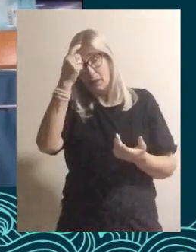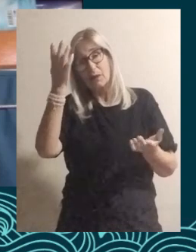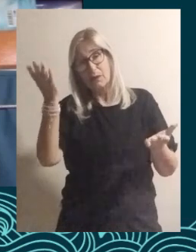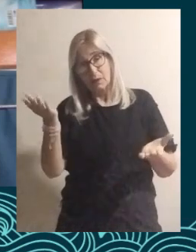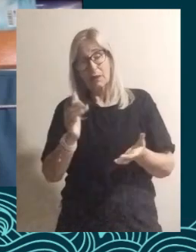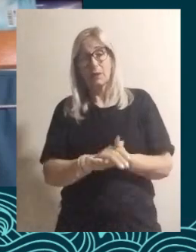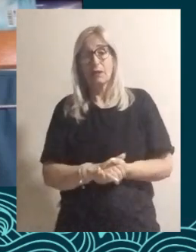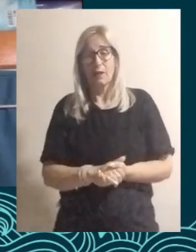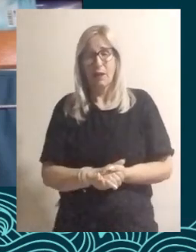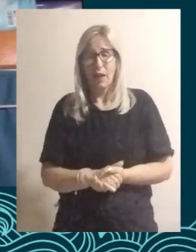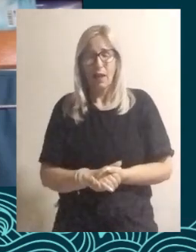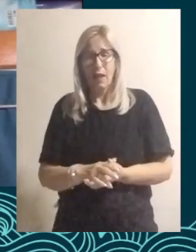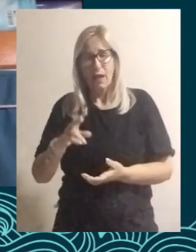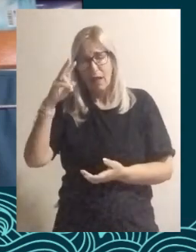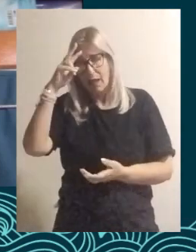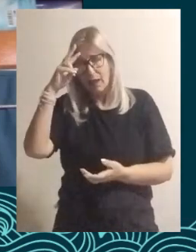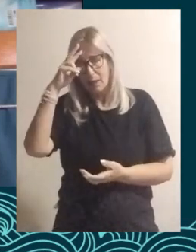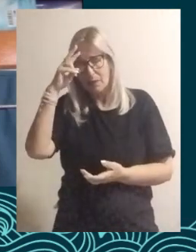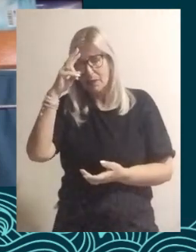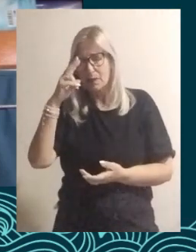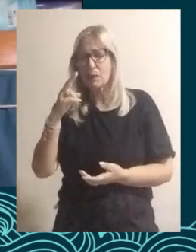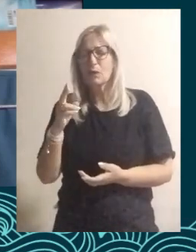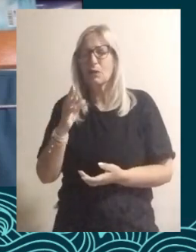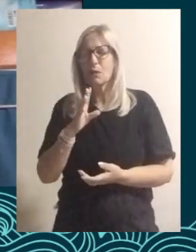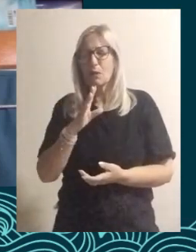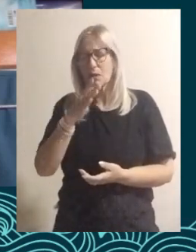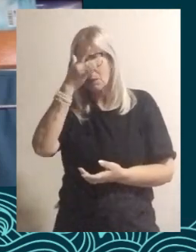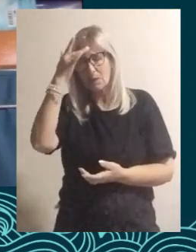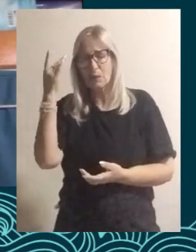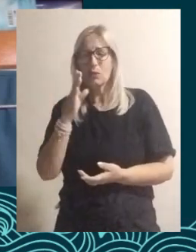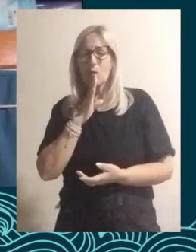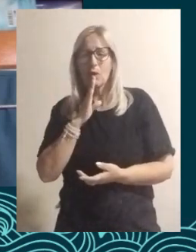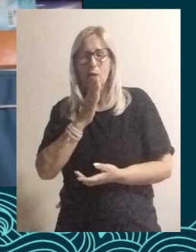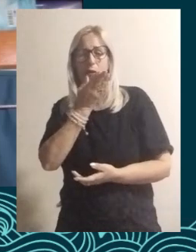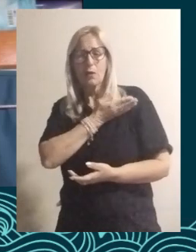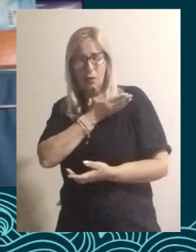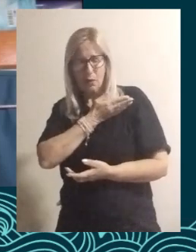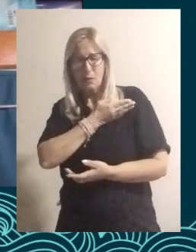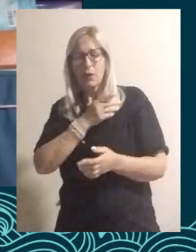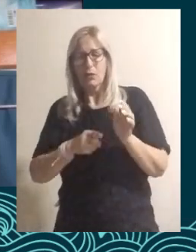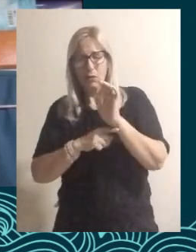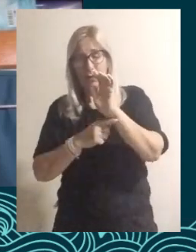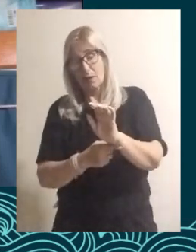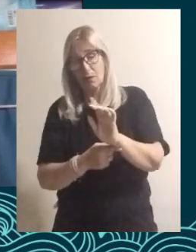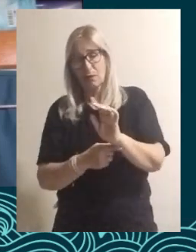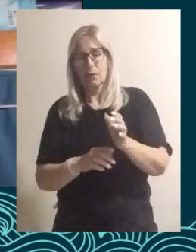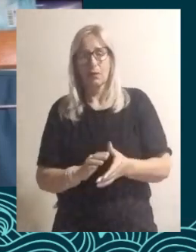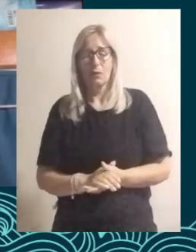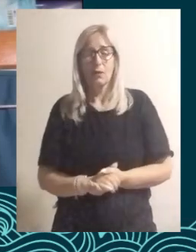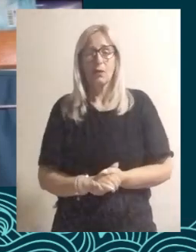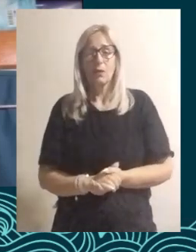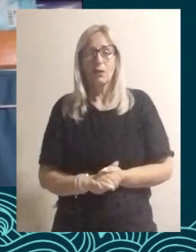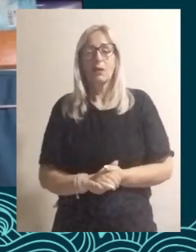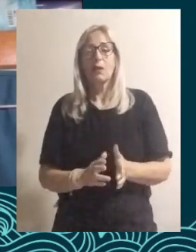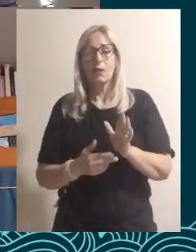que talvez fossem lembranças de pessoas que eu conheço, que eram meus amigos me apoiando de